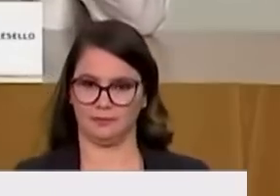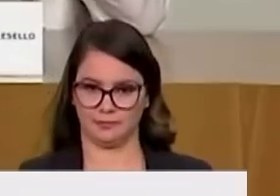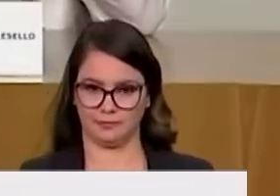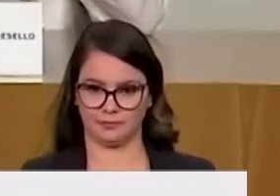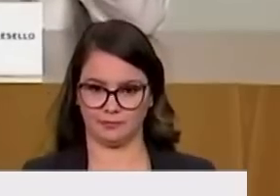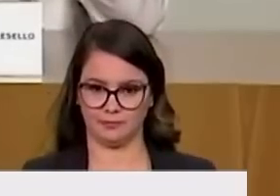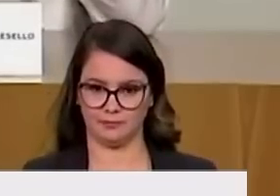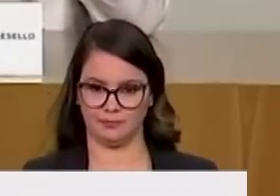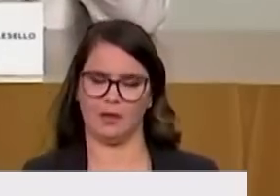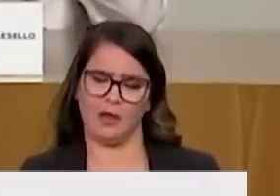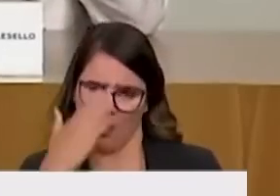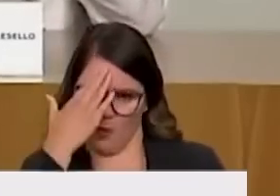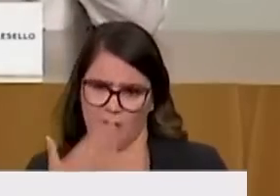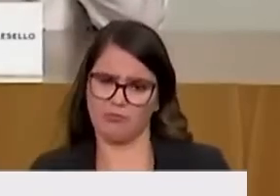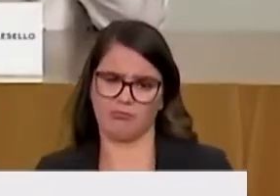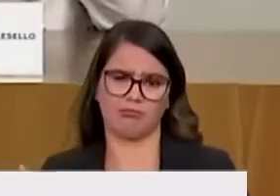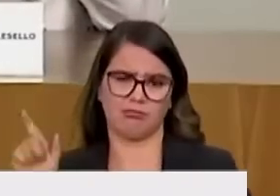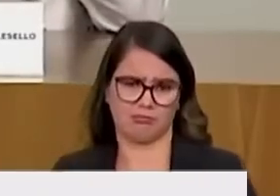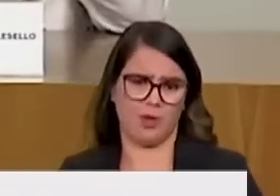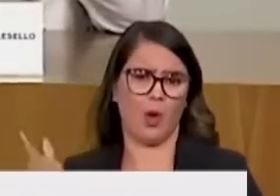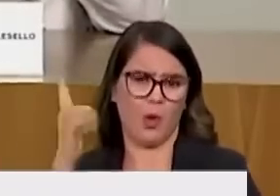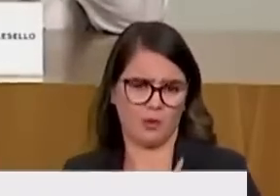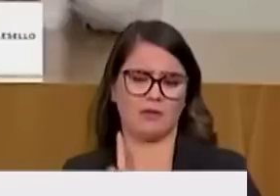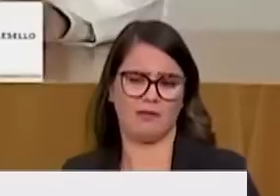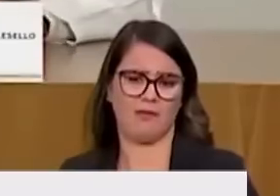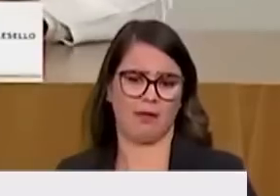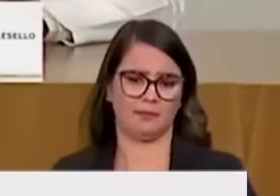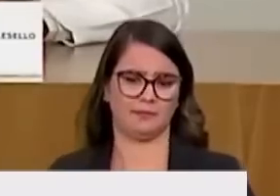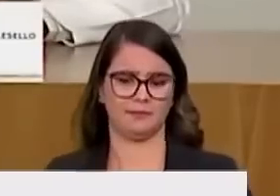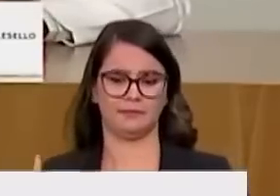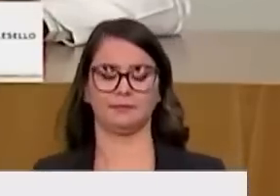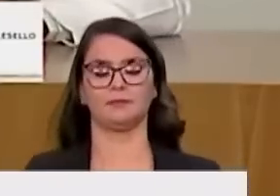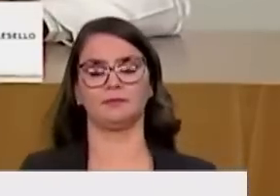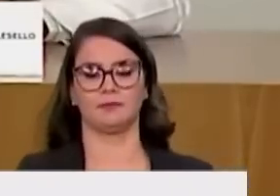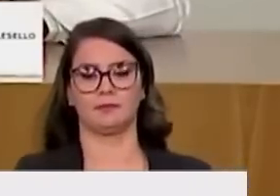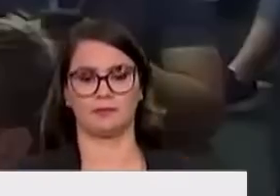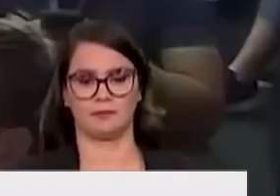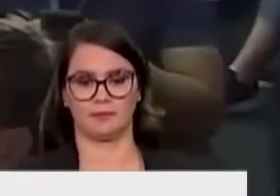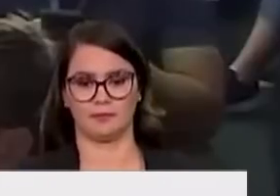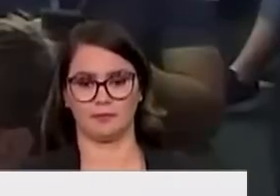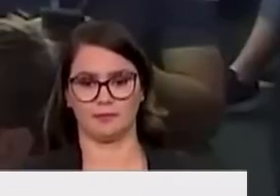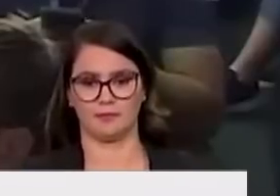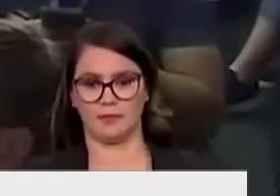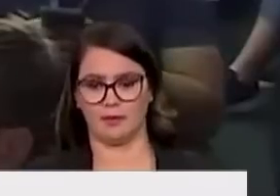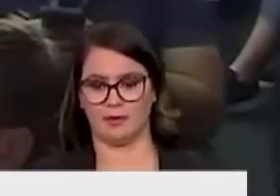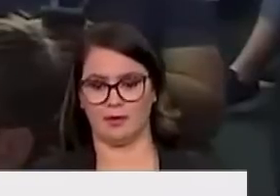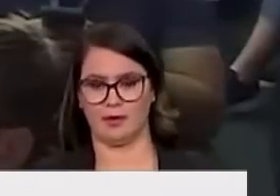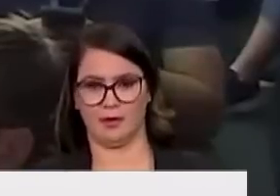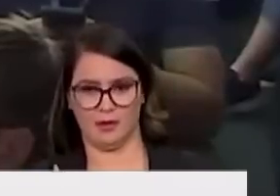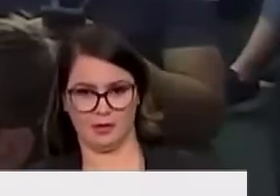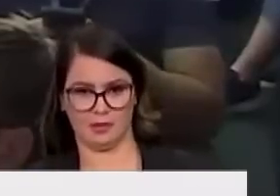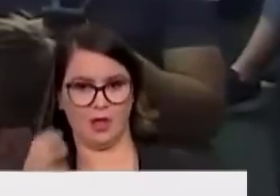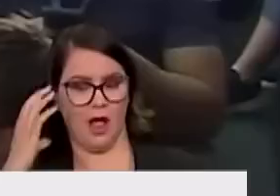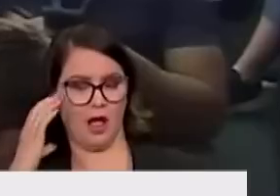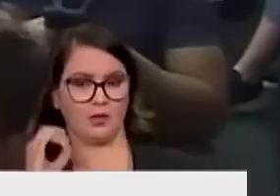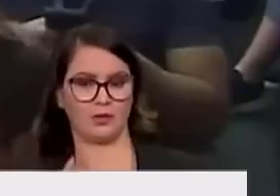disciplinada. Creio que ele vai conseguir fazer isso com bastante desenvoltura. Edilene Lopes, da Rádio Itatiaia. Eu queria saber